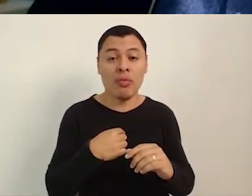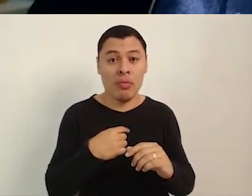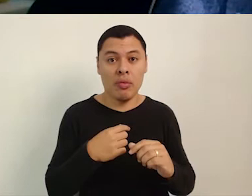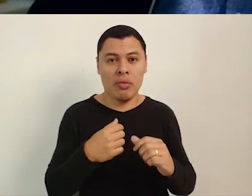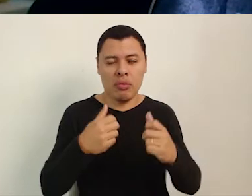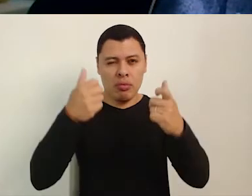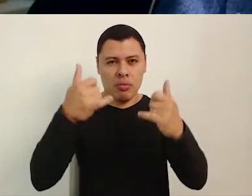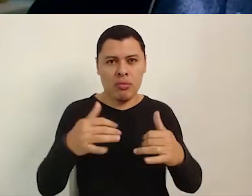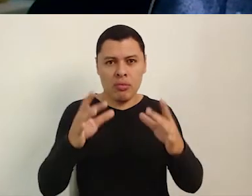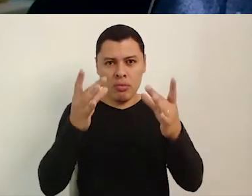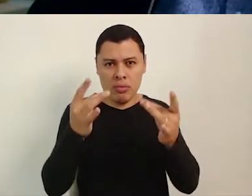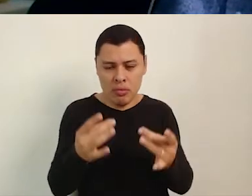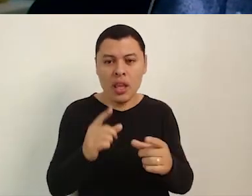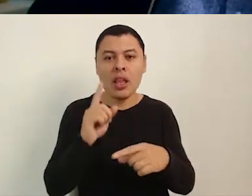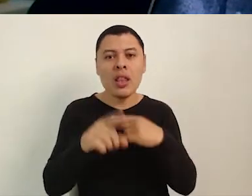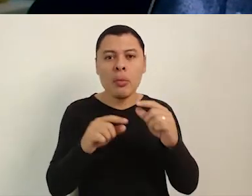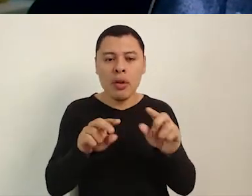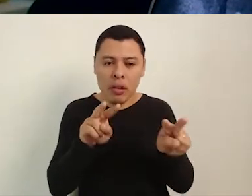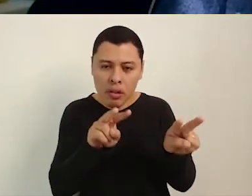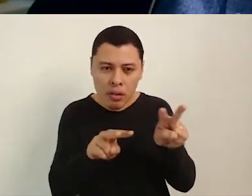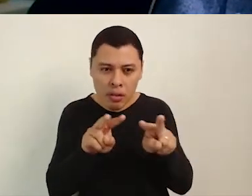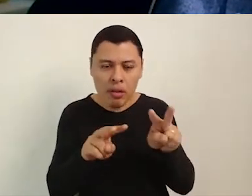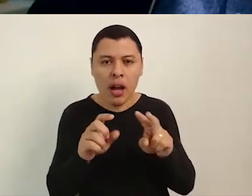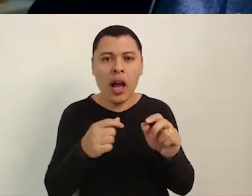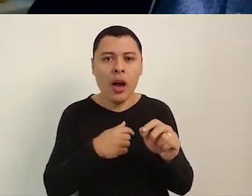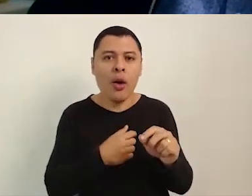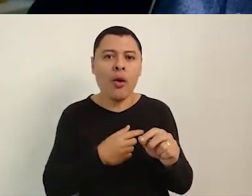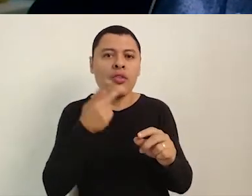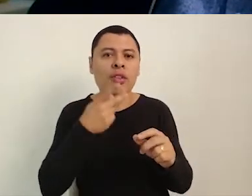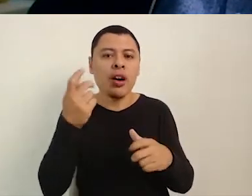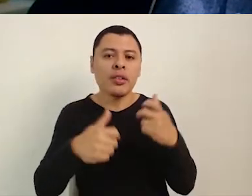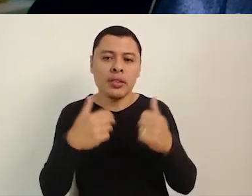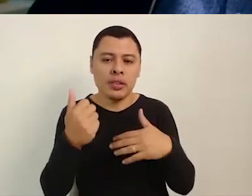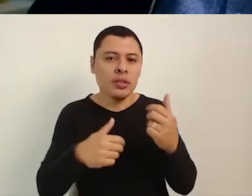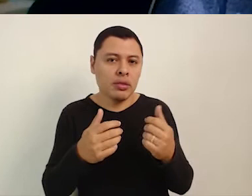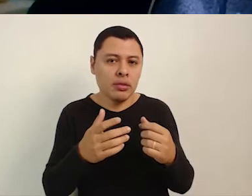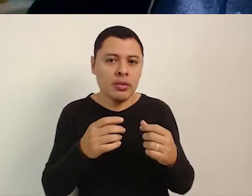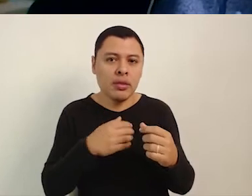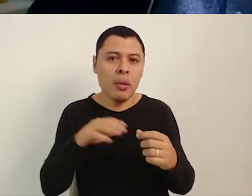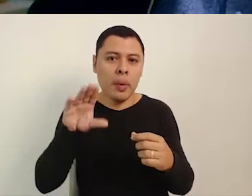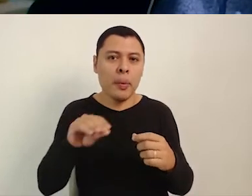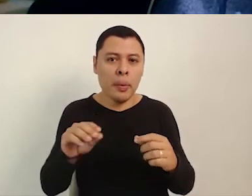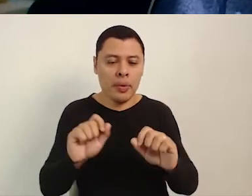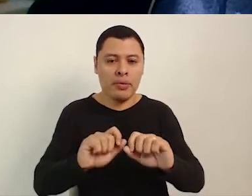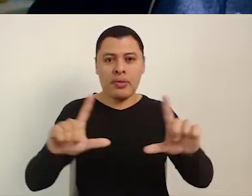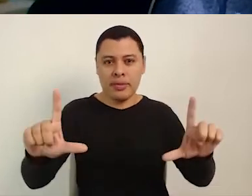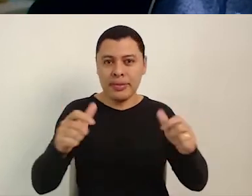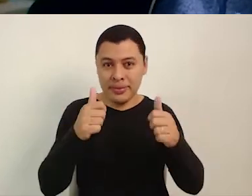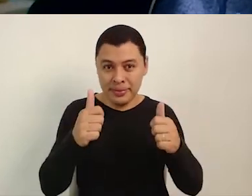aqui, que aí a gente consegue compartilhar e eu vou traduzir, eu vou falando enquanto o vídeo tá rolando, tá